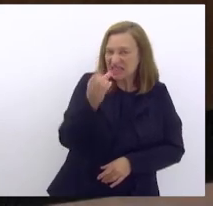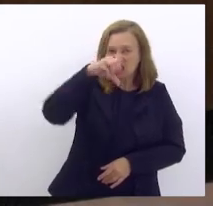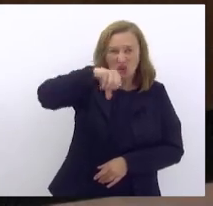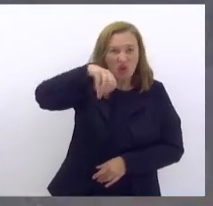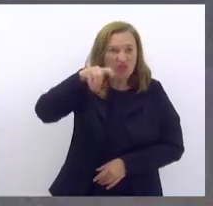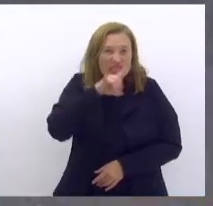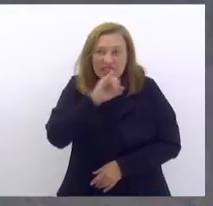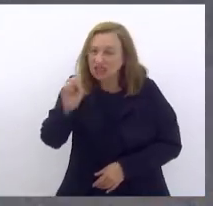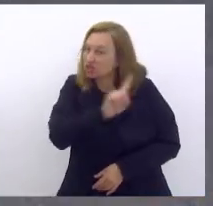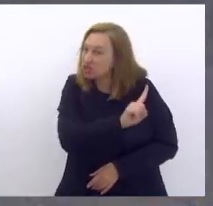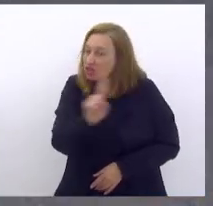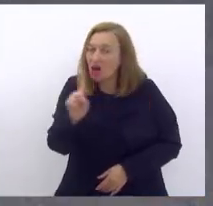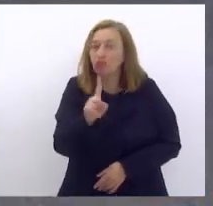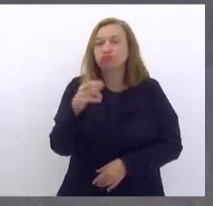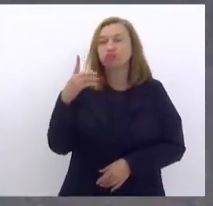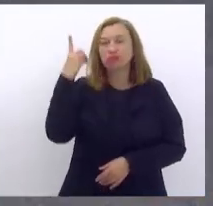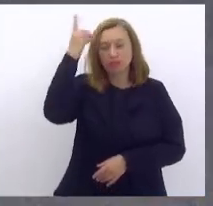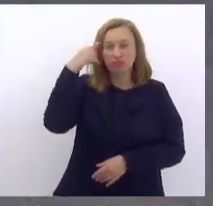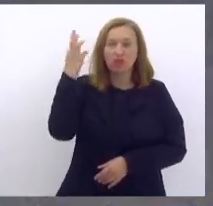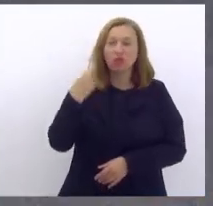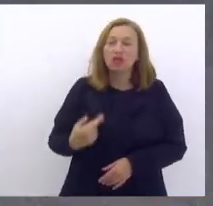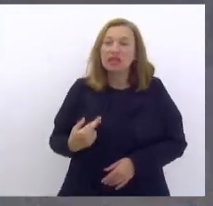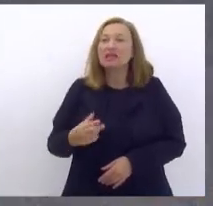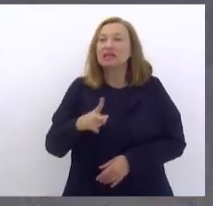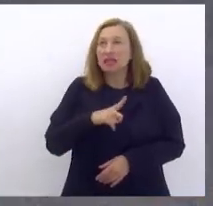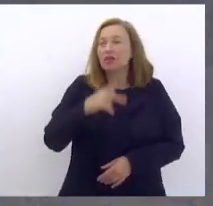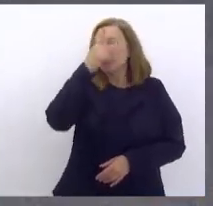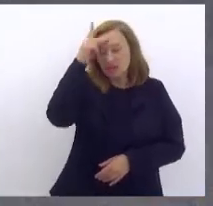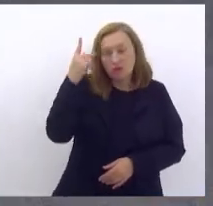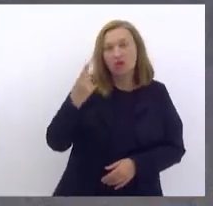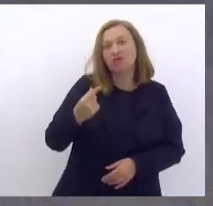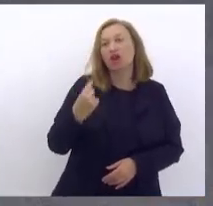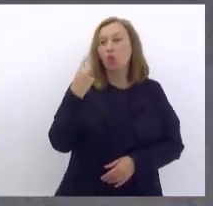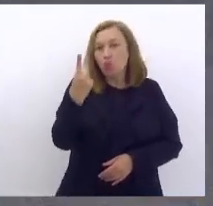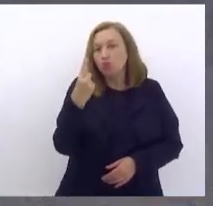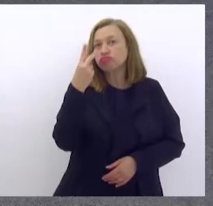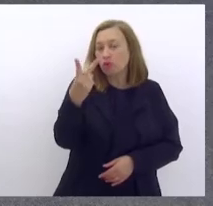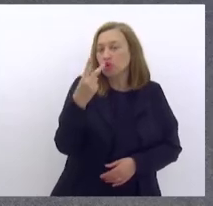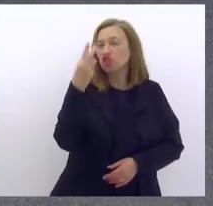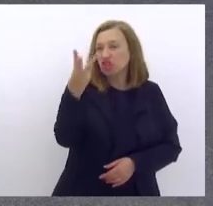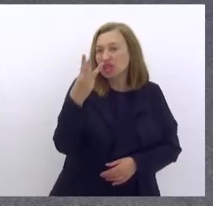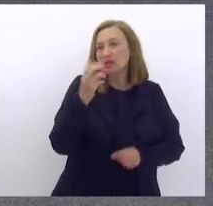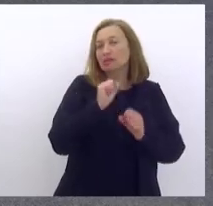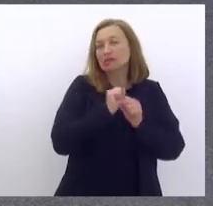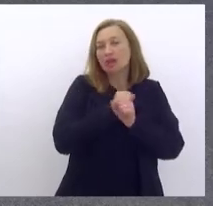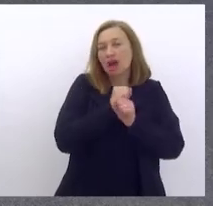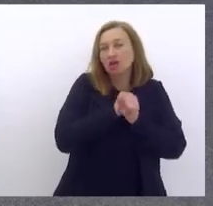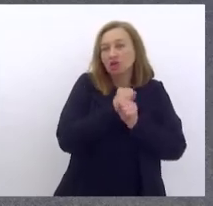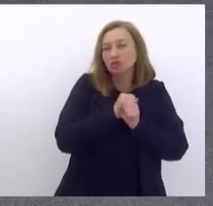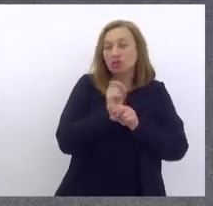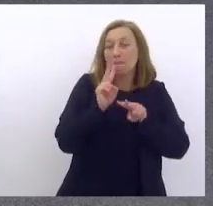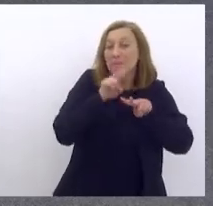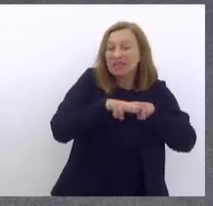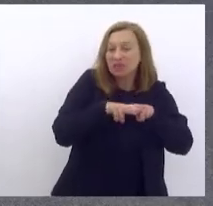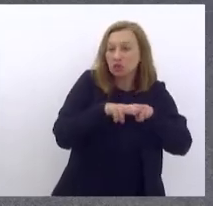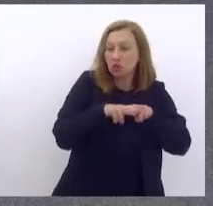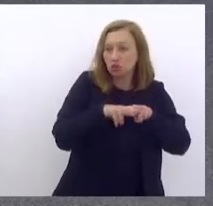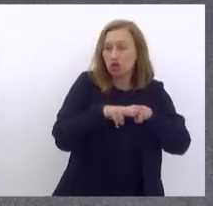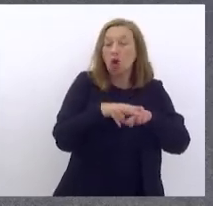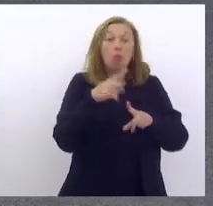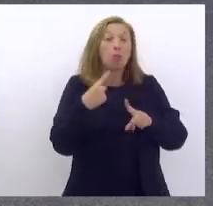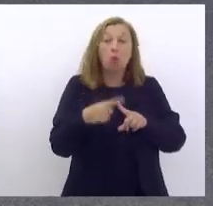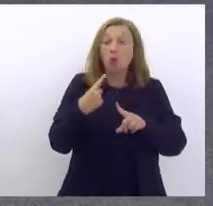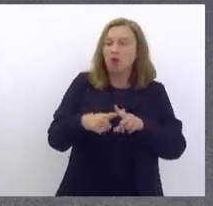deputada Renata. Tem gente que está ficando 1, 2, 3 anos no cárcere,